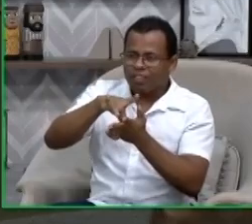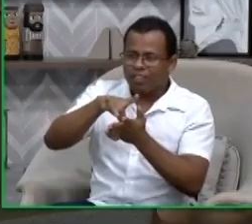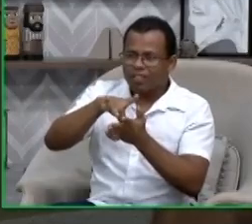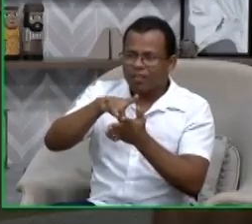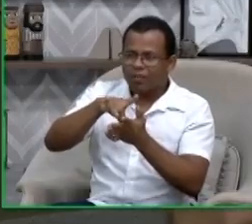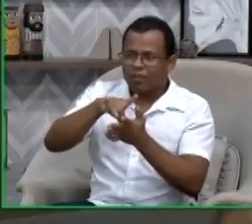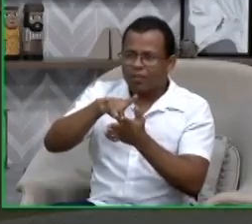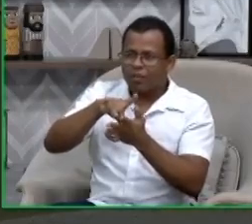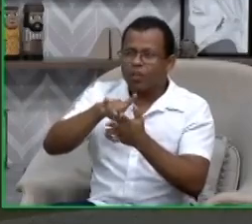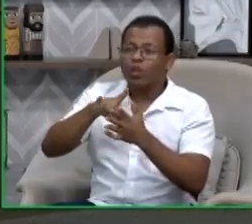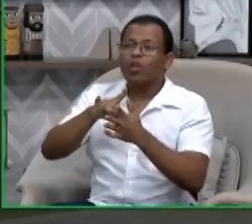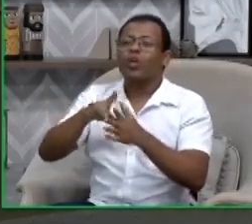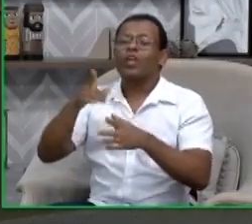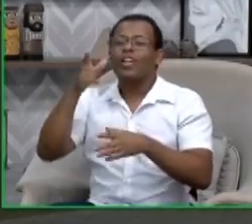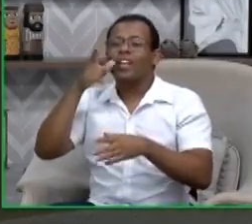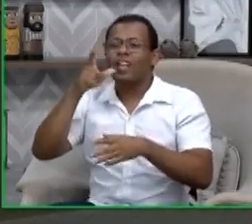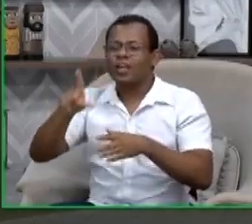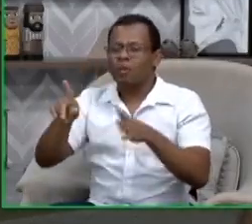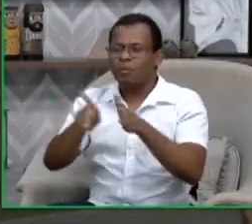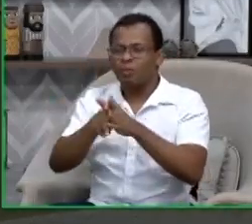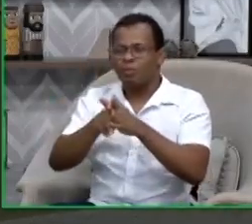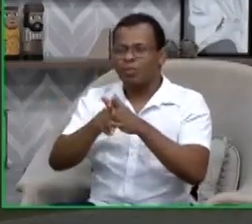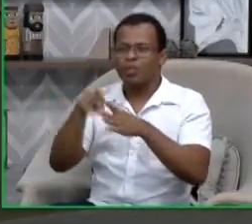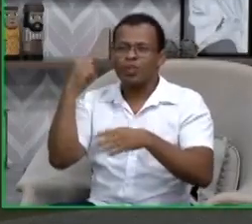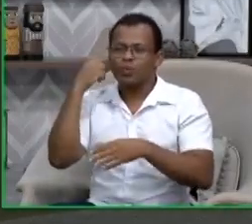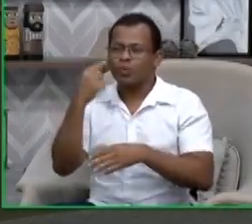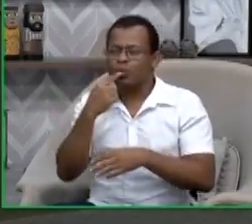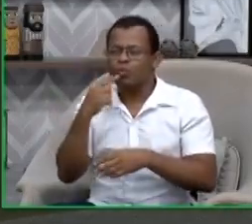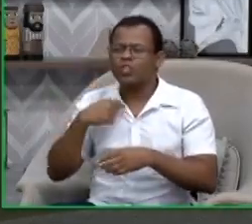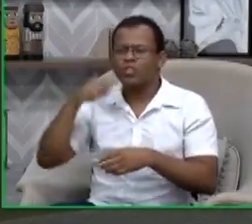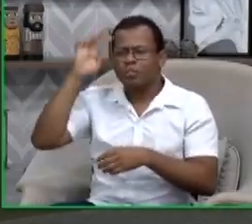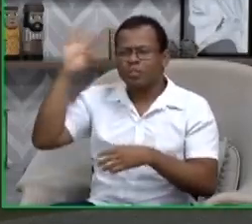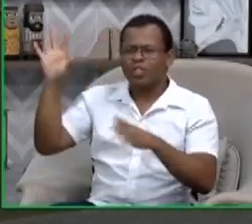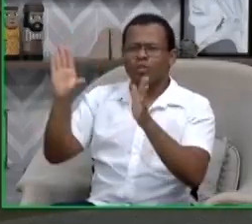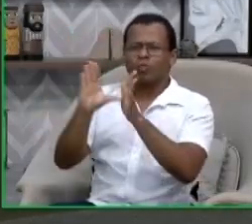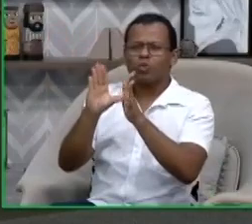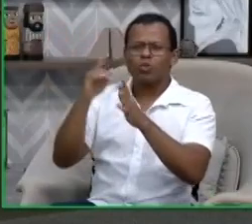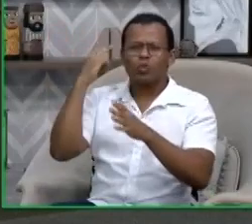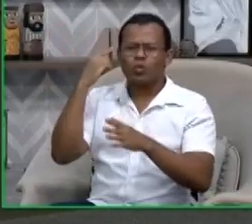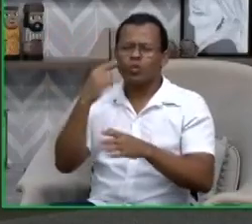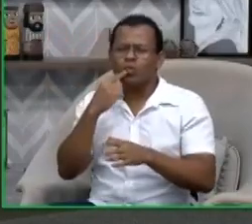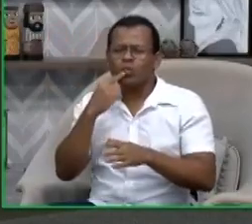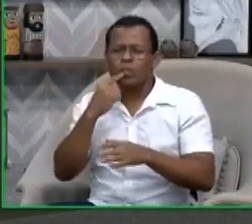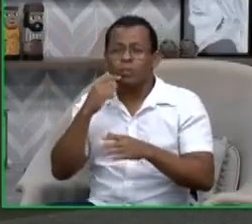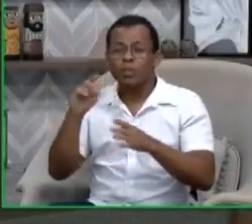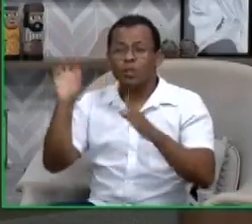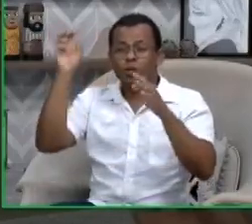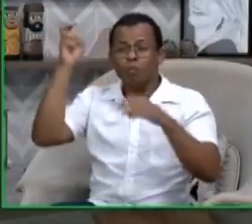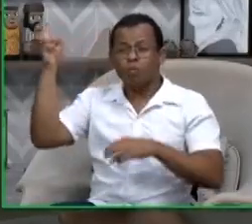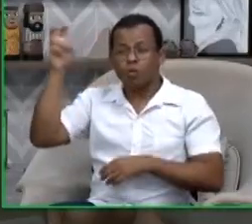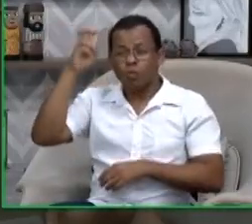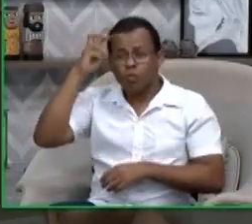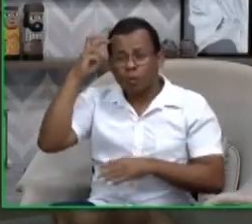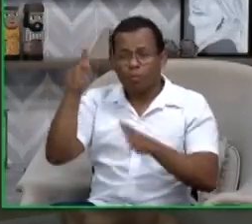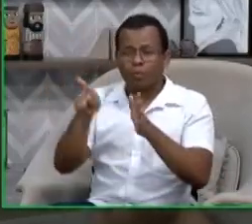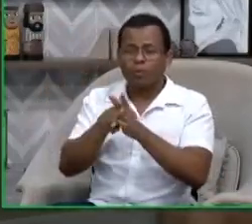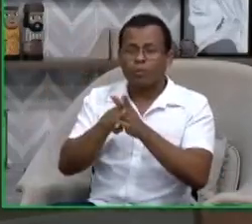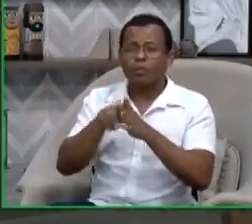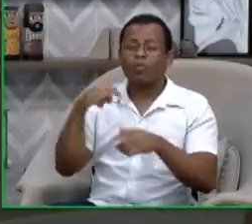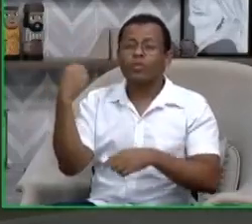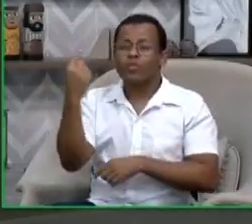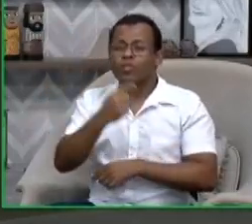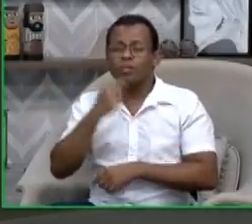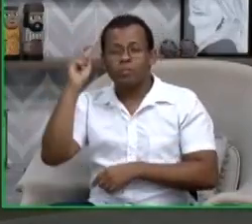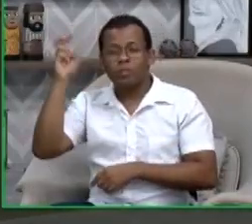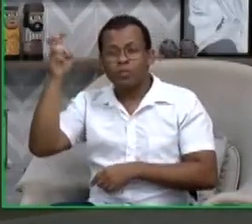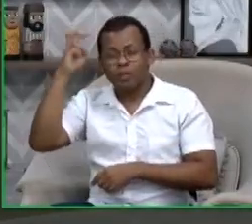essa questão do idioma da comunidade surda. Quando a gente pensa a comunidade surda, a gente pensa numa cultura específica. E quando a gente pensa em cultura, a gente sabe que a